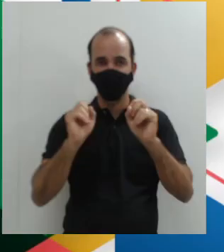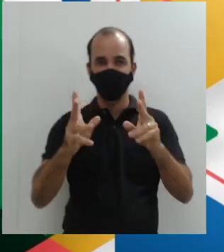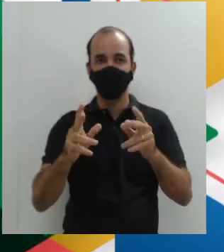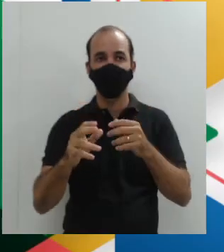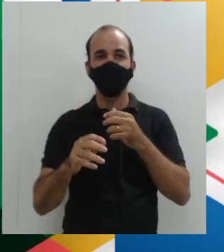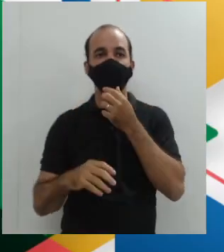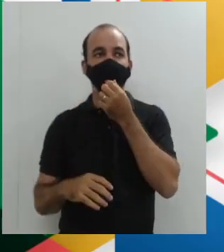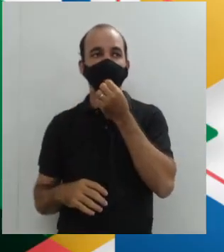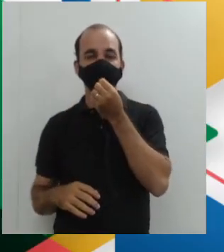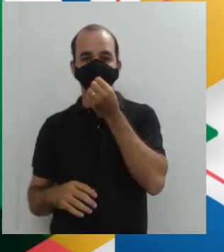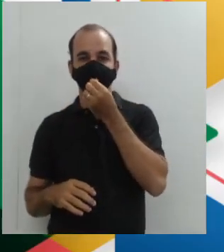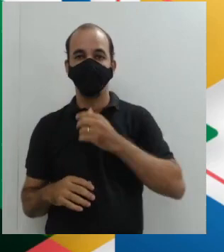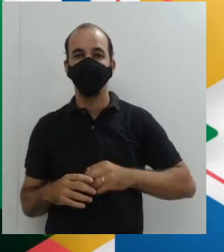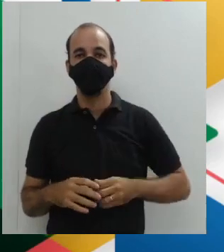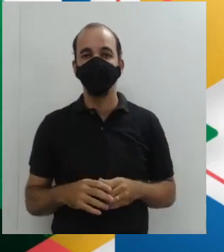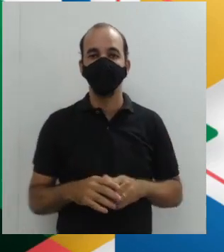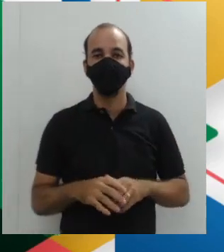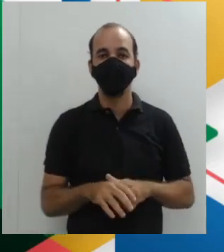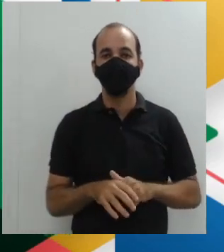tela geral.